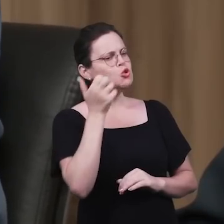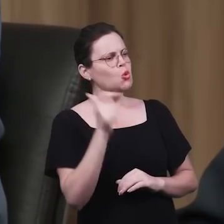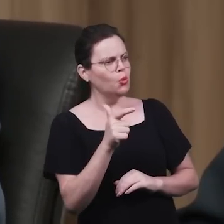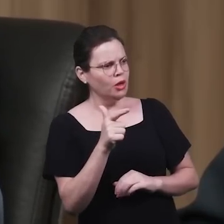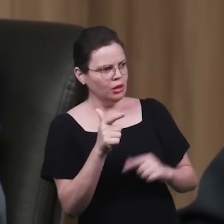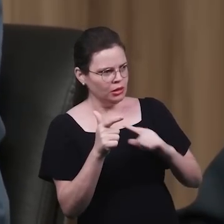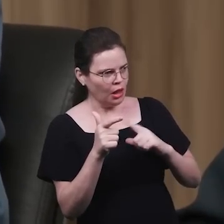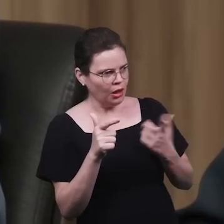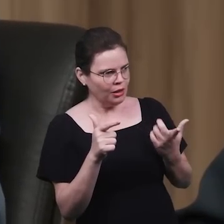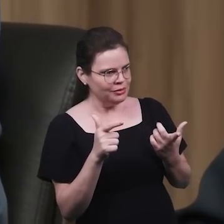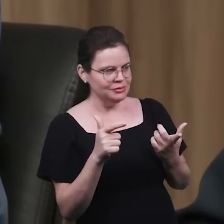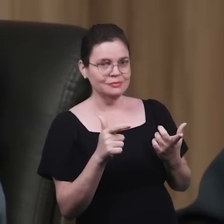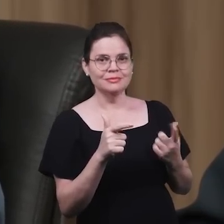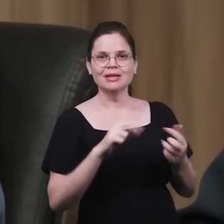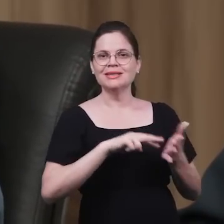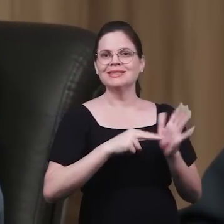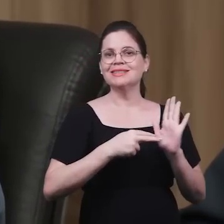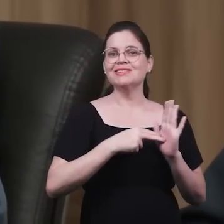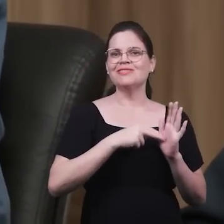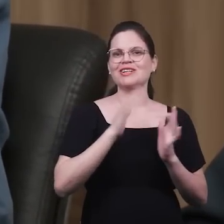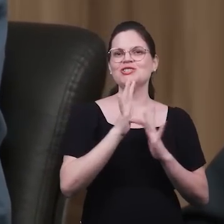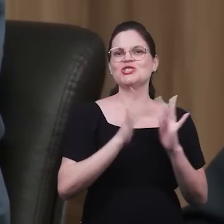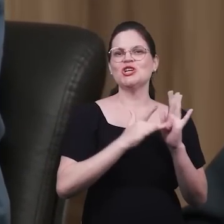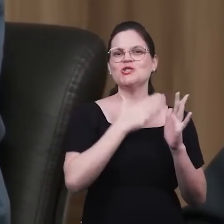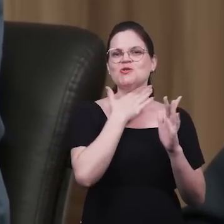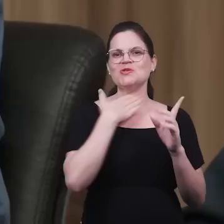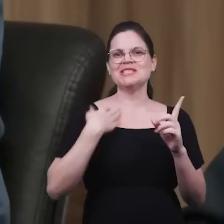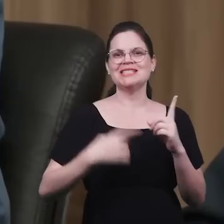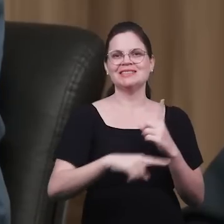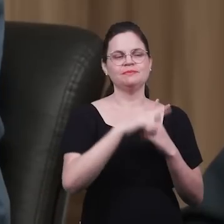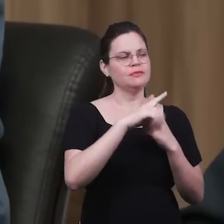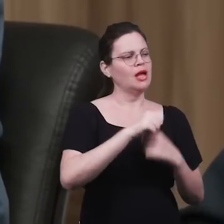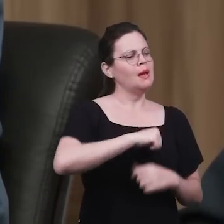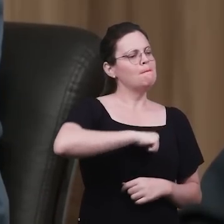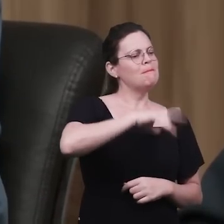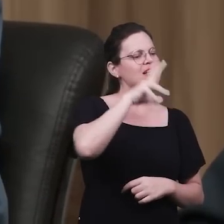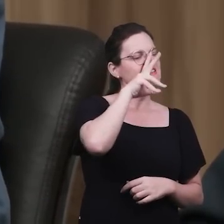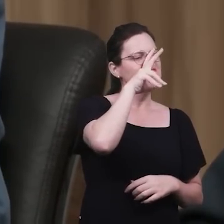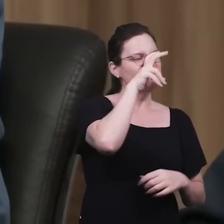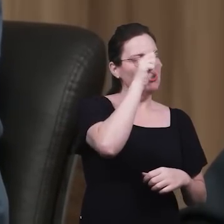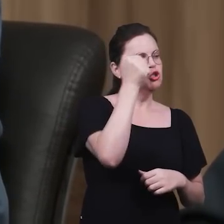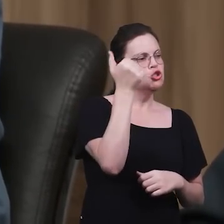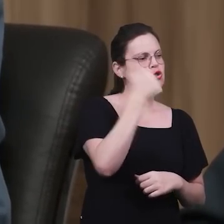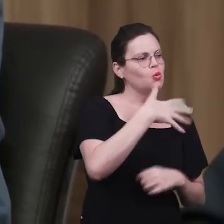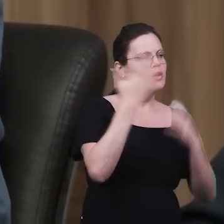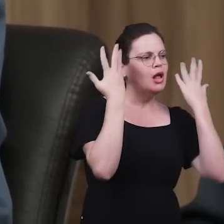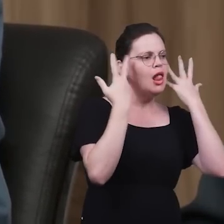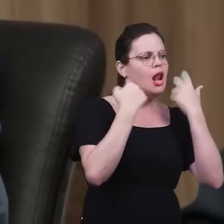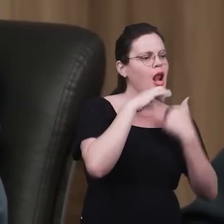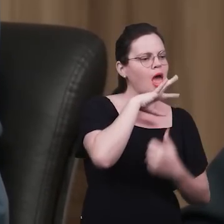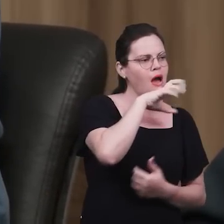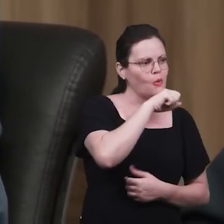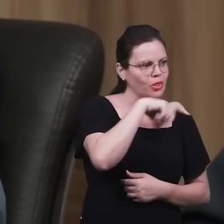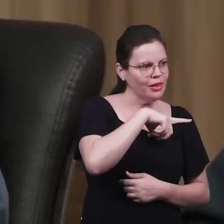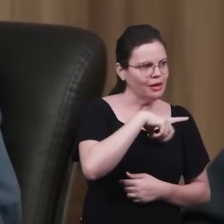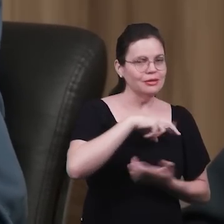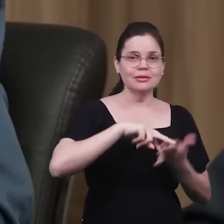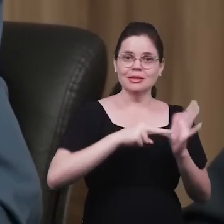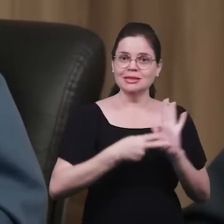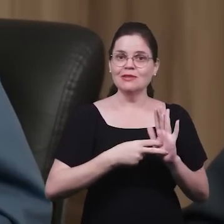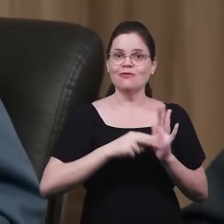Morte de Jesus. Amém. E Glória a Jesus. mais forte do que o leão, que é a sua ressurreição. Glória a Deus. Não é?